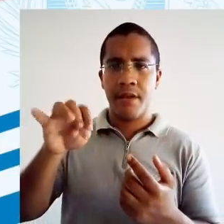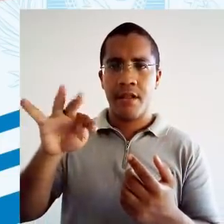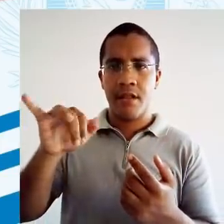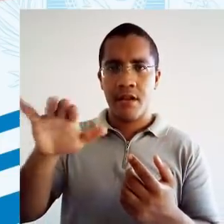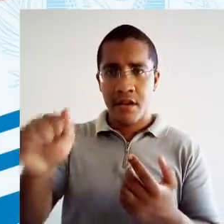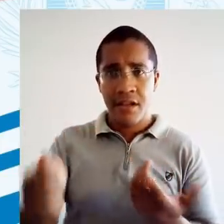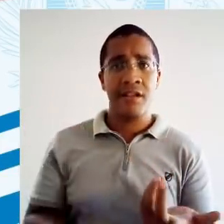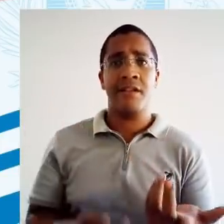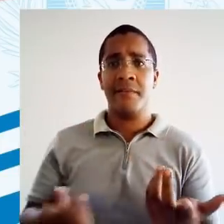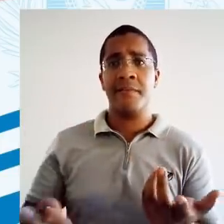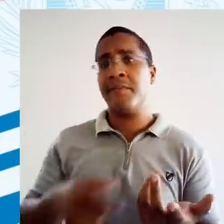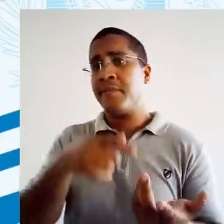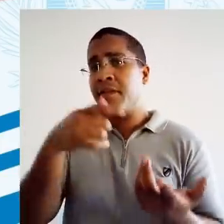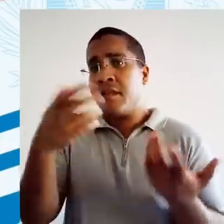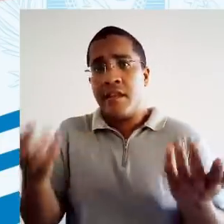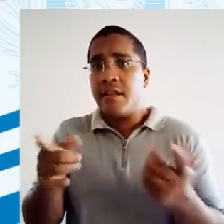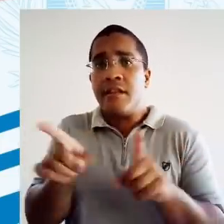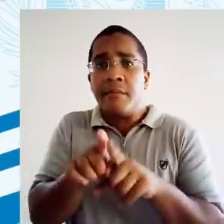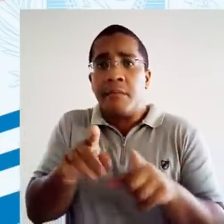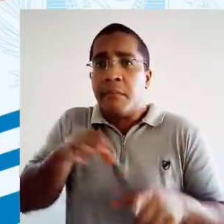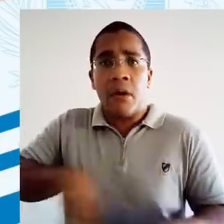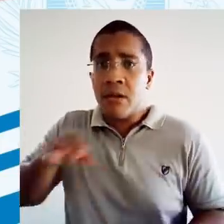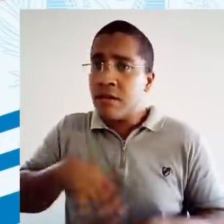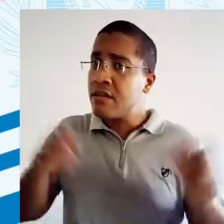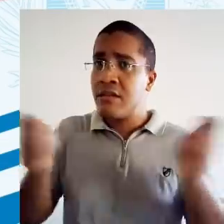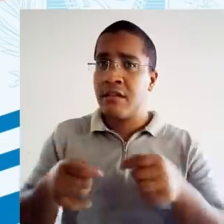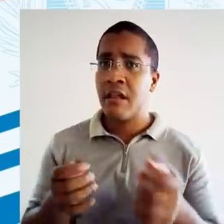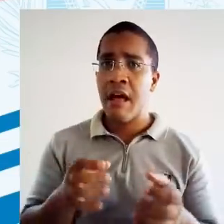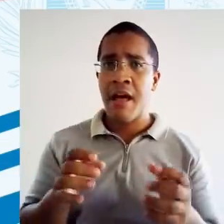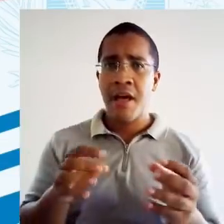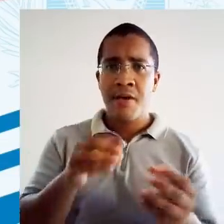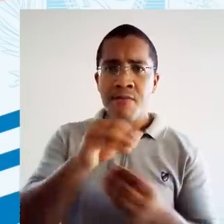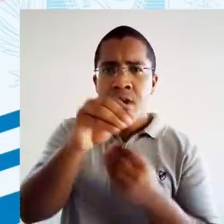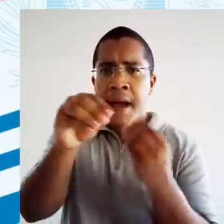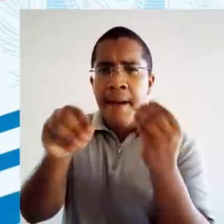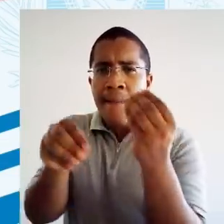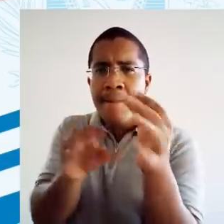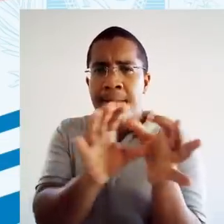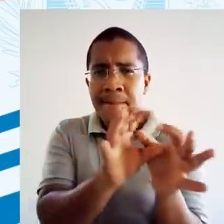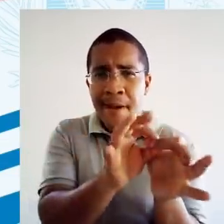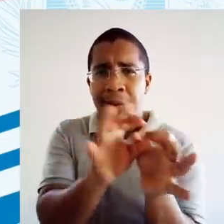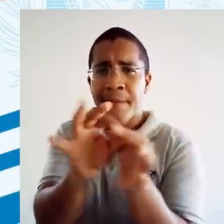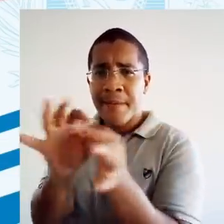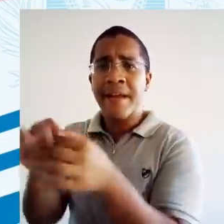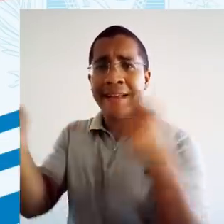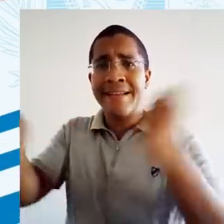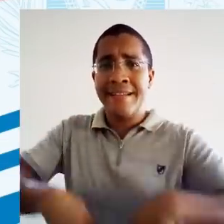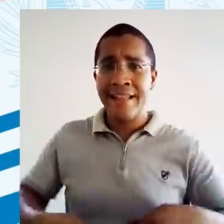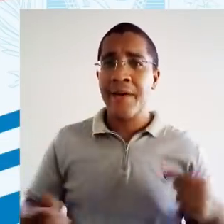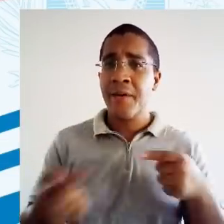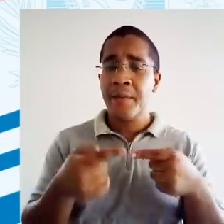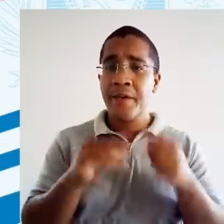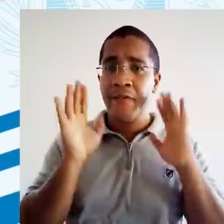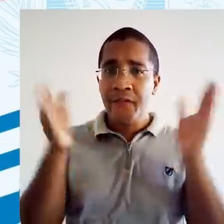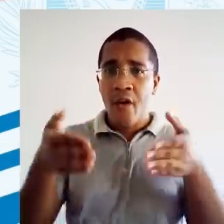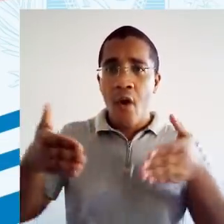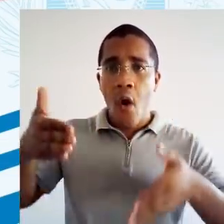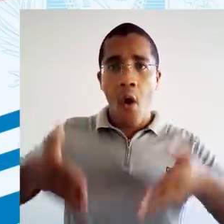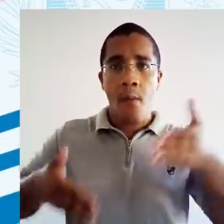geometria, até mesmo a questão do português, que a gente chama de